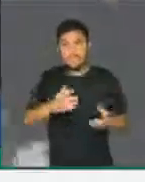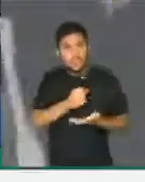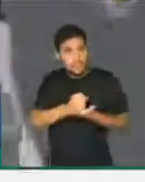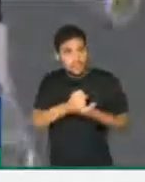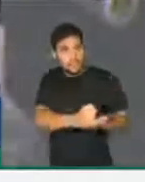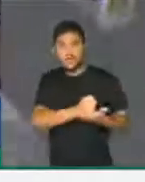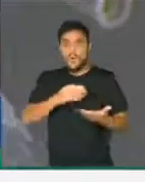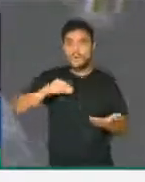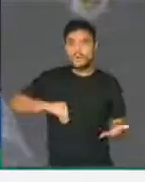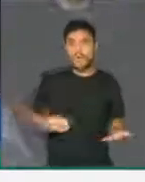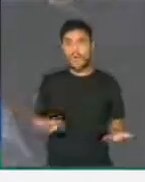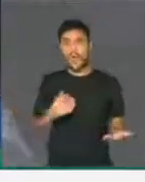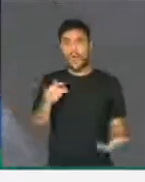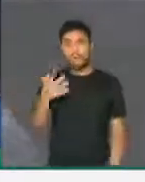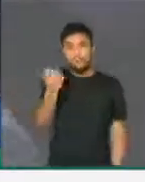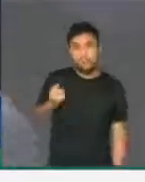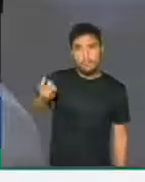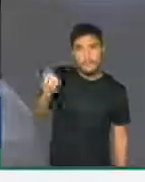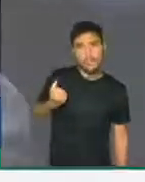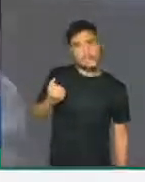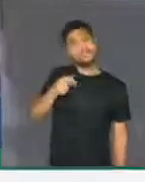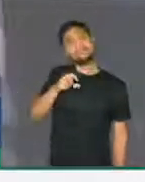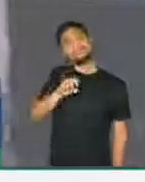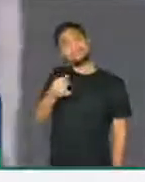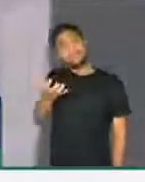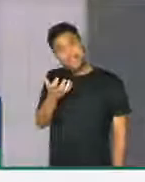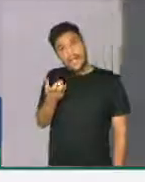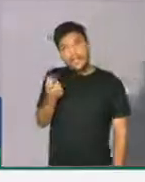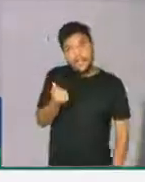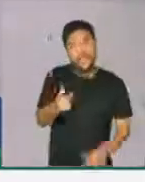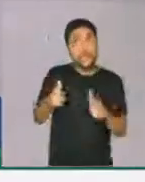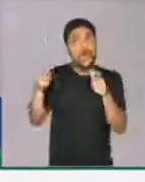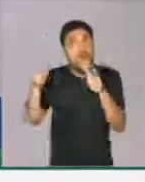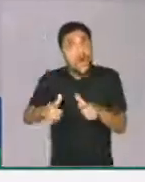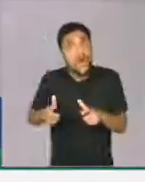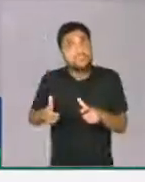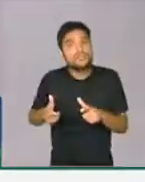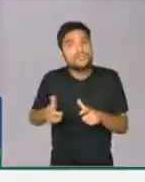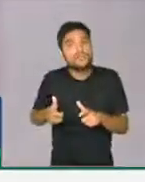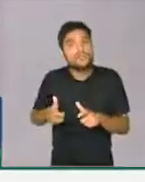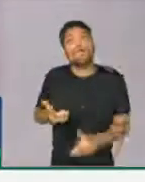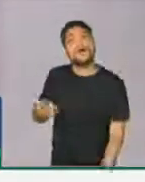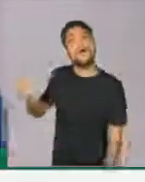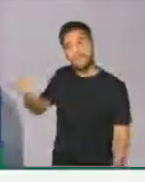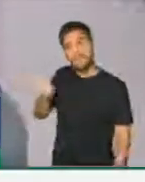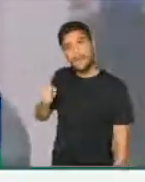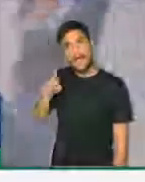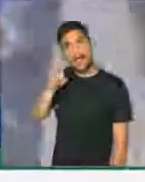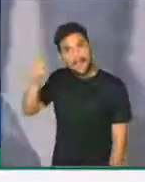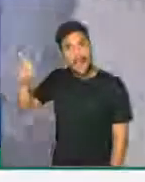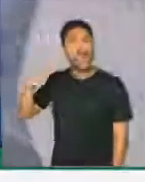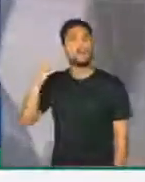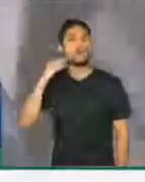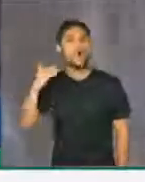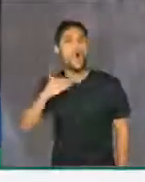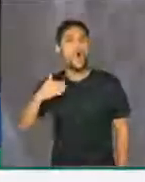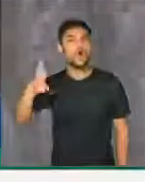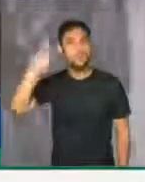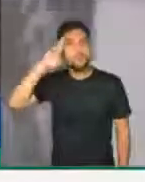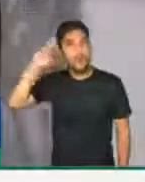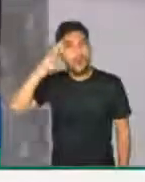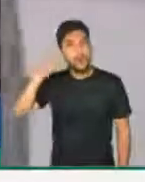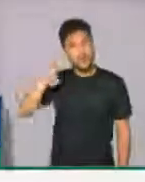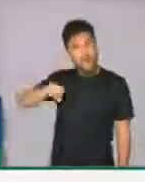apoio. Agora, se querem mais dinheiro, vamos tirar de quem tem. Vamos tirar dos donos dos bancos,